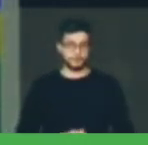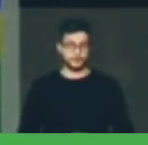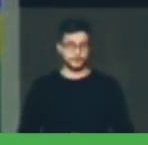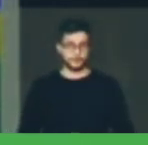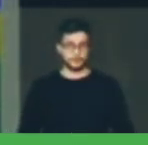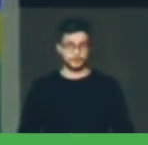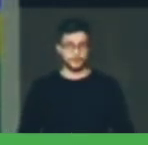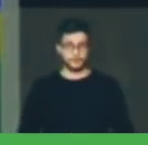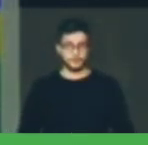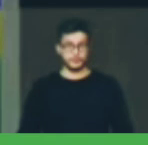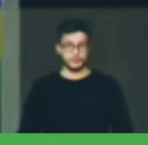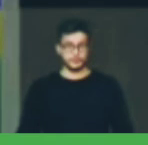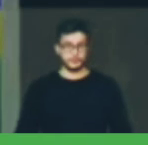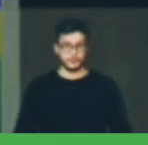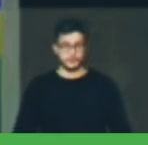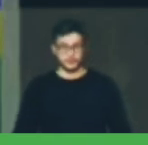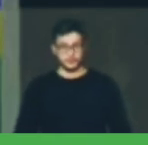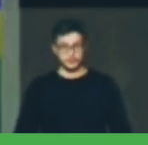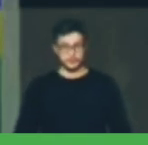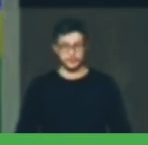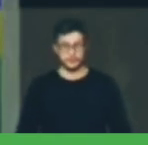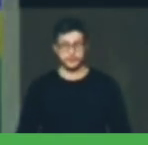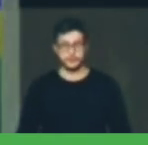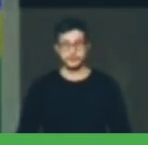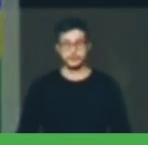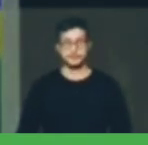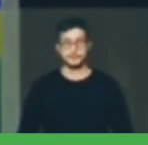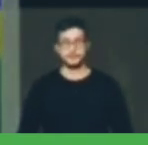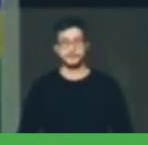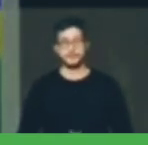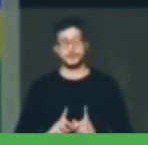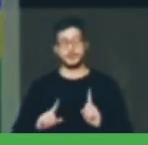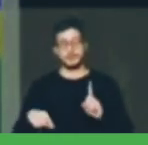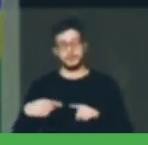do aquecimento global. Depois o leite.